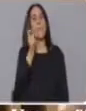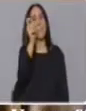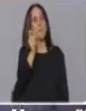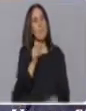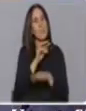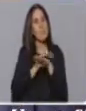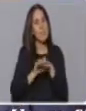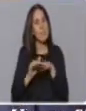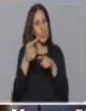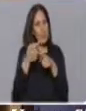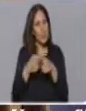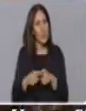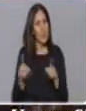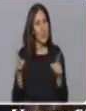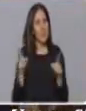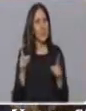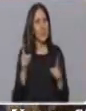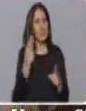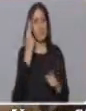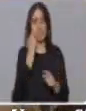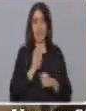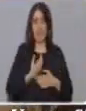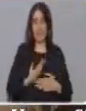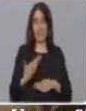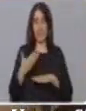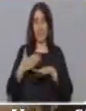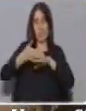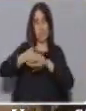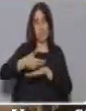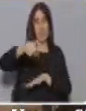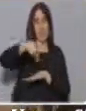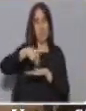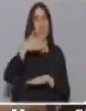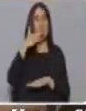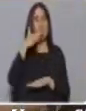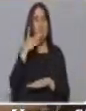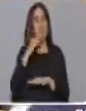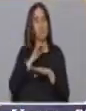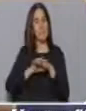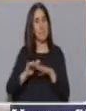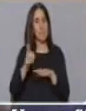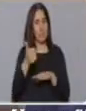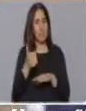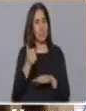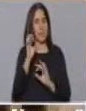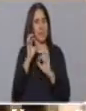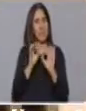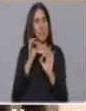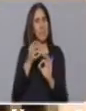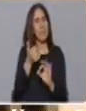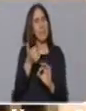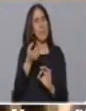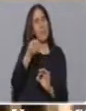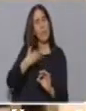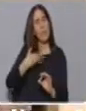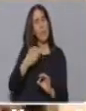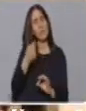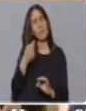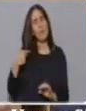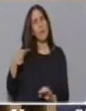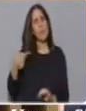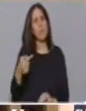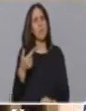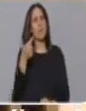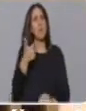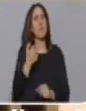outra forma? Os artistas que cantam a bordo são bem mimados, bem tratados. Muito bem tratados. Por exemplo, conta-nos um bocadinho como é que é o teu dia-a-dia. Exemplo, nós não